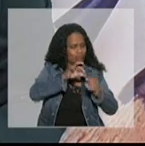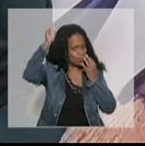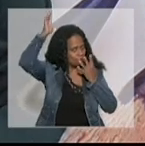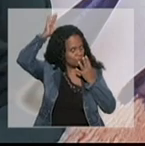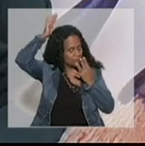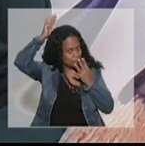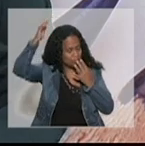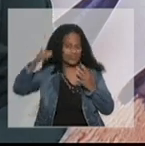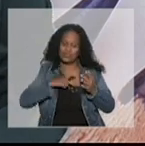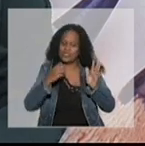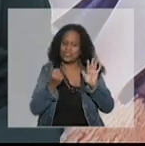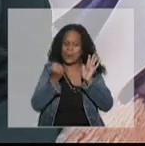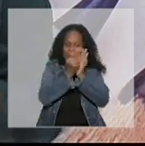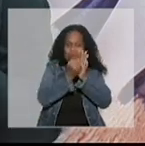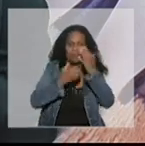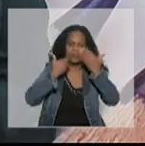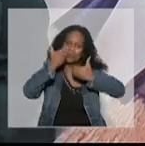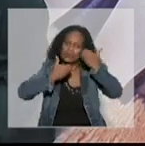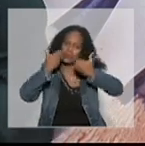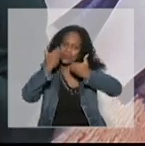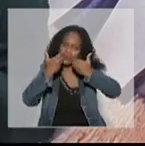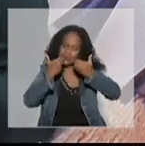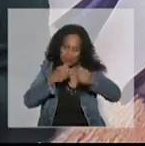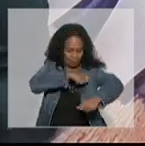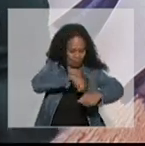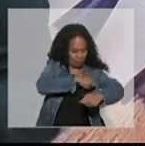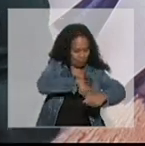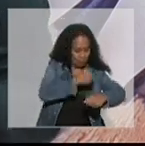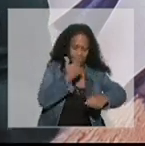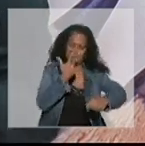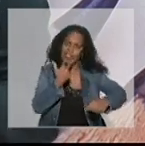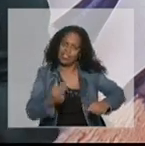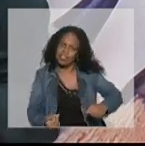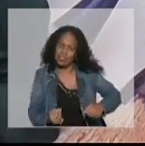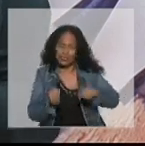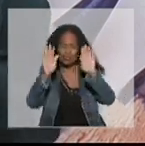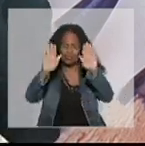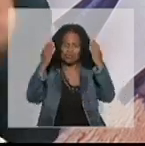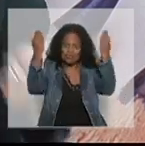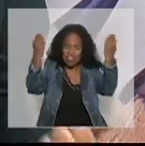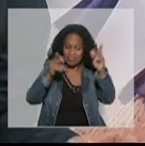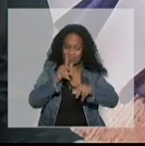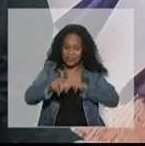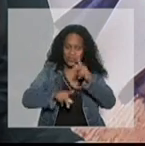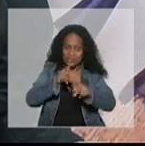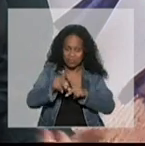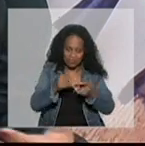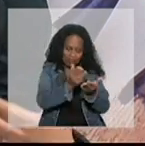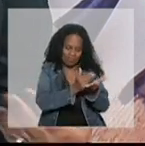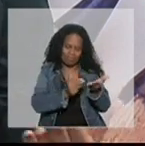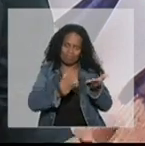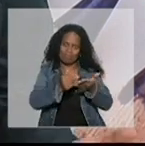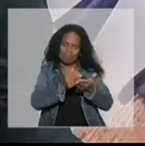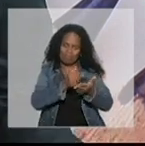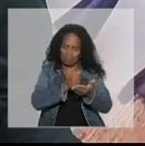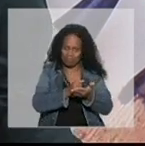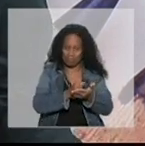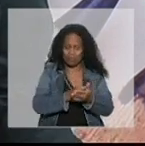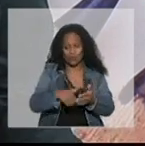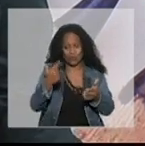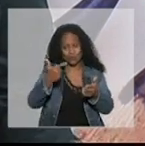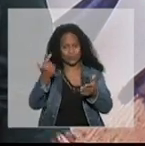As influências indígenas deixaram sua marca na música, na culinária, na língua, nas festas populares, no